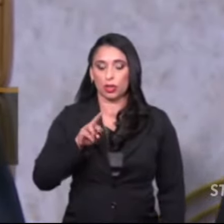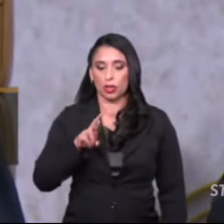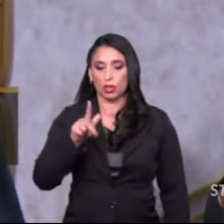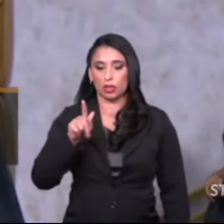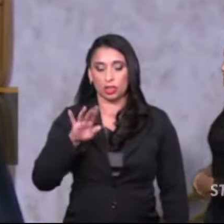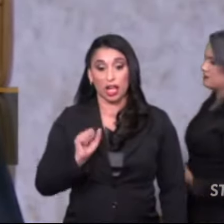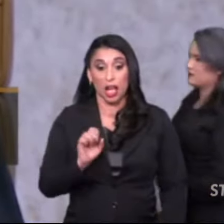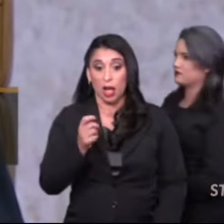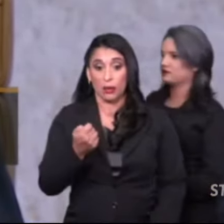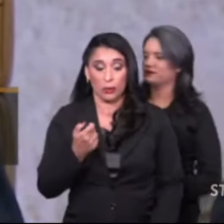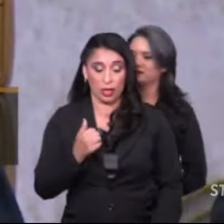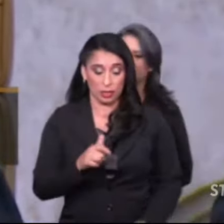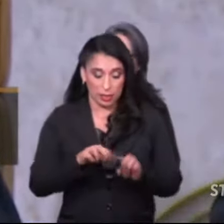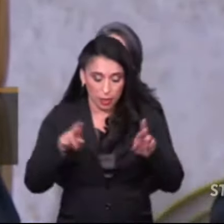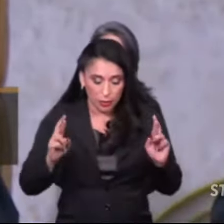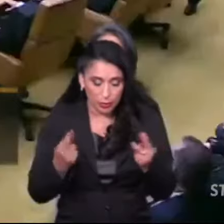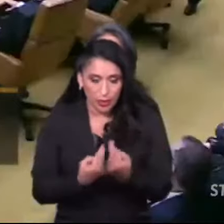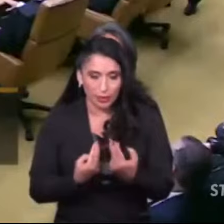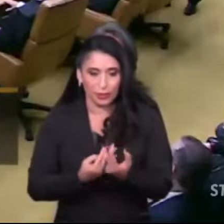reunião de gabinete aqui também. Mas...